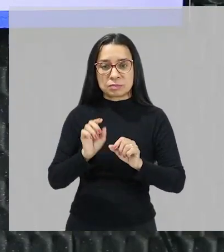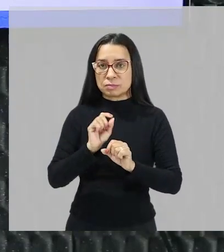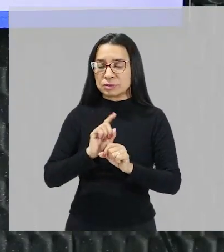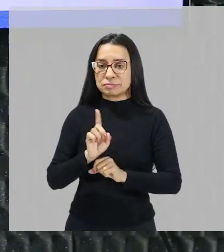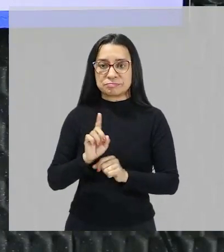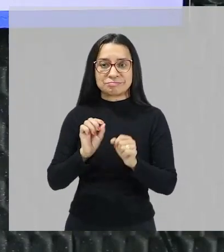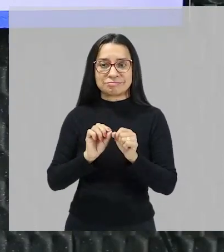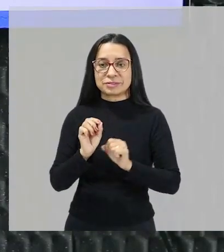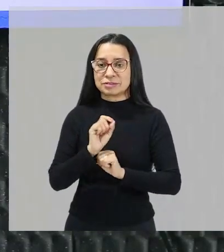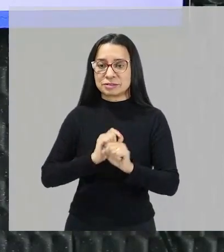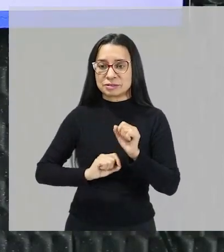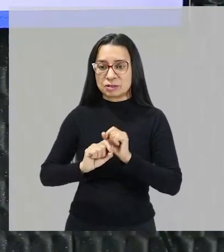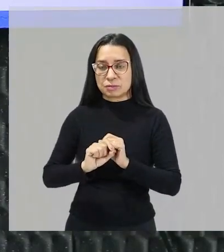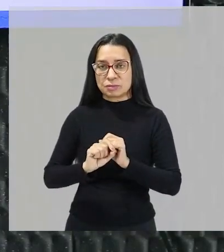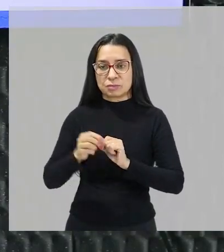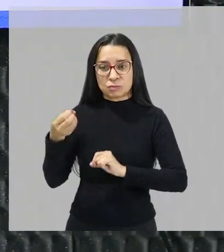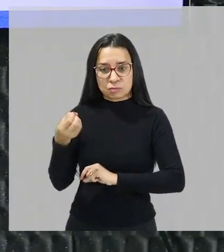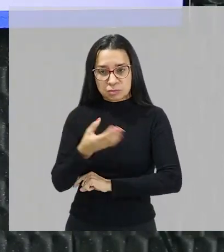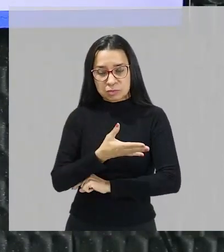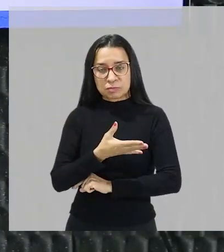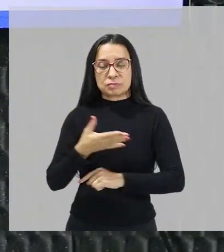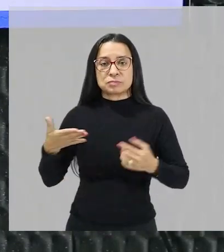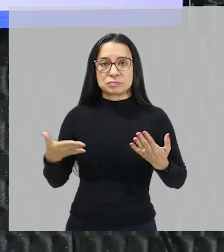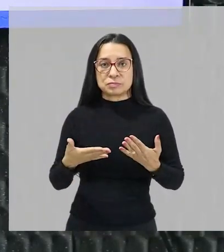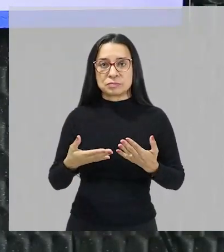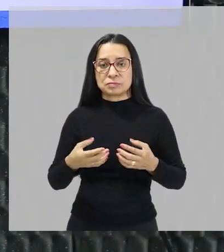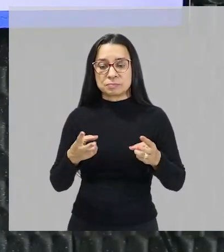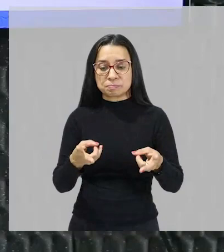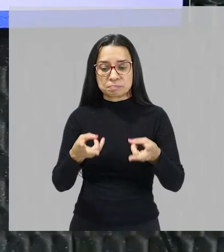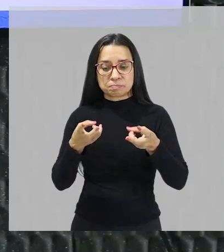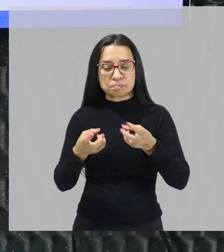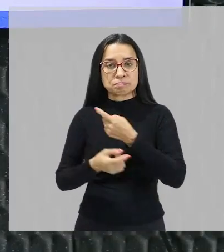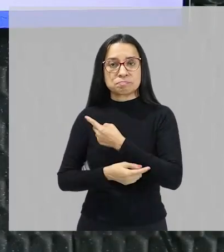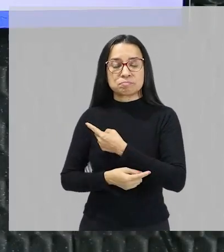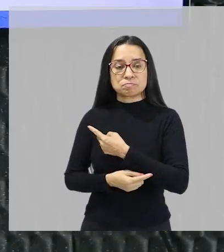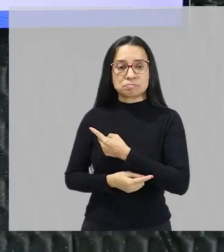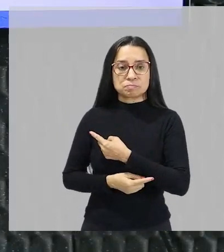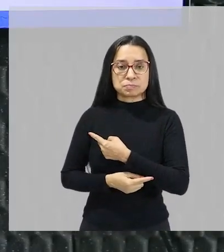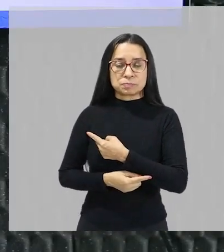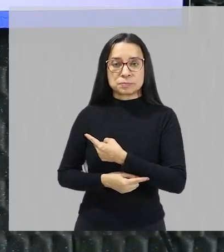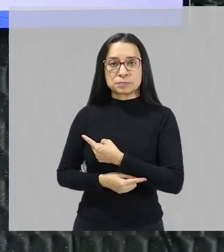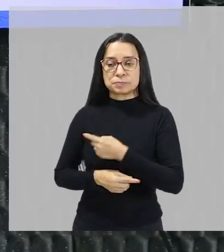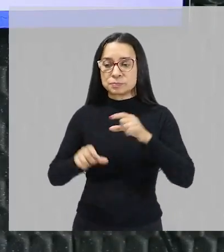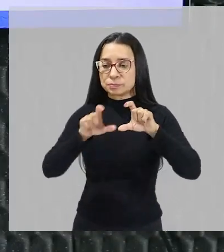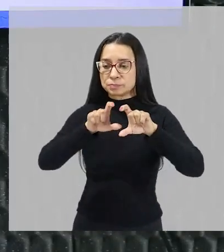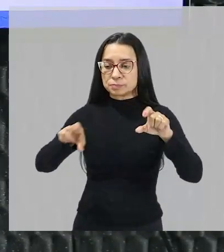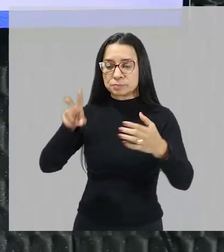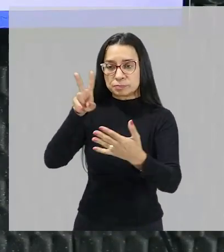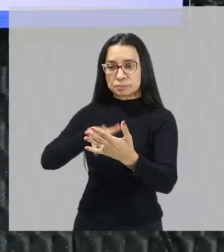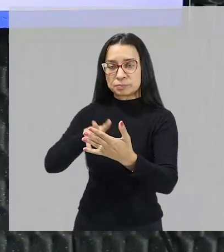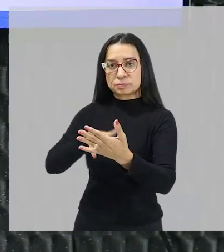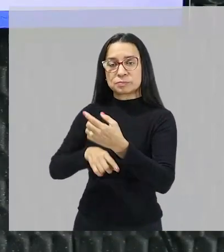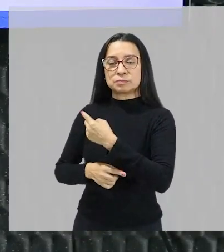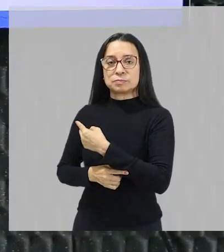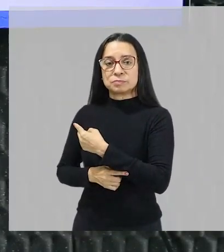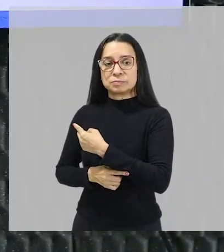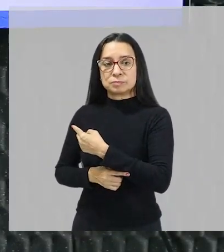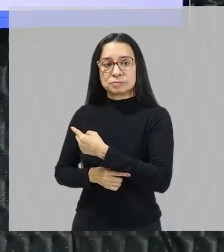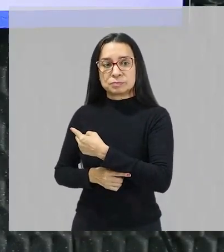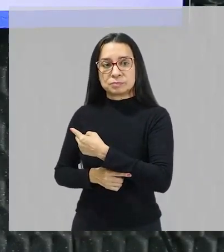tempo que caiu, questão recente, beleza? Presta atenção. O tambor de crioula do Maranhão, que